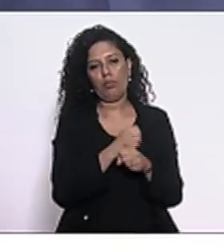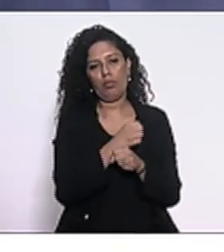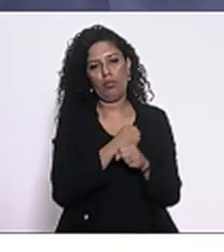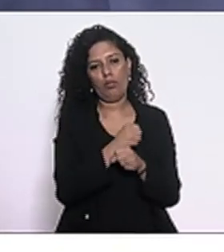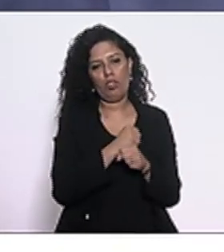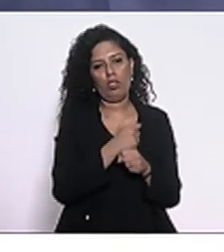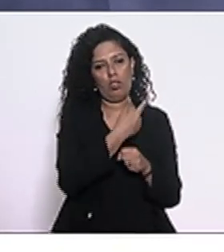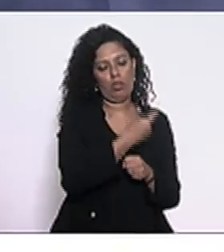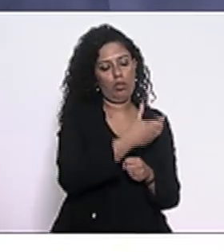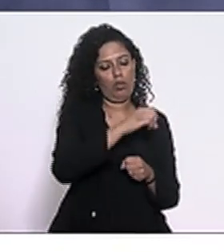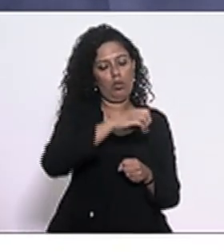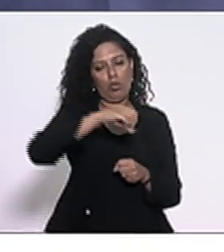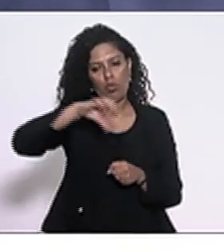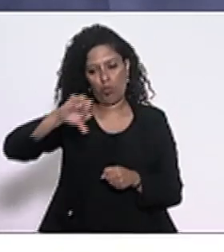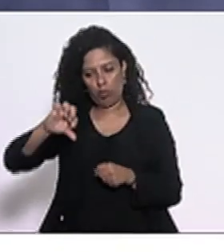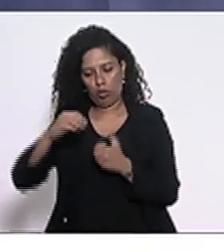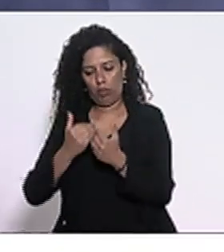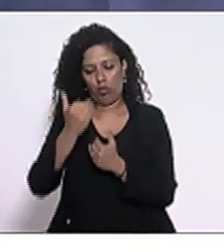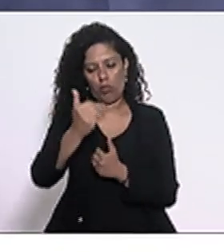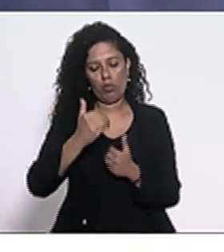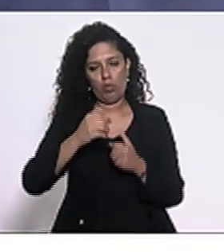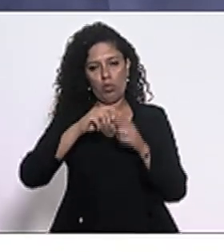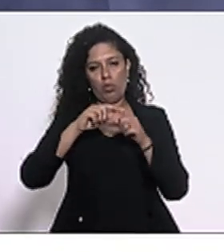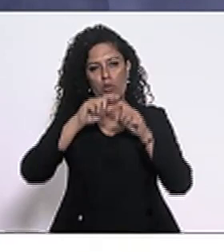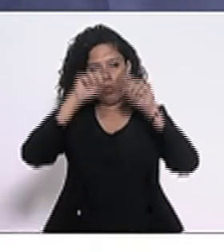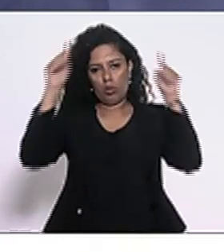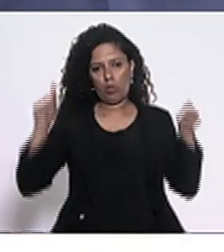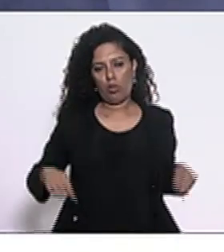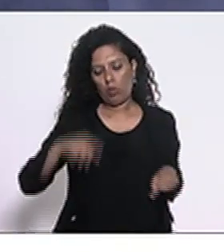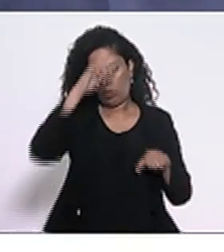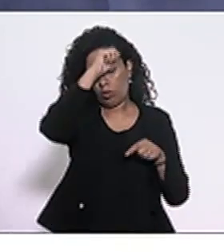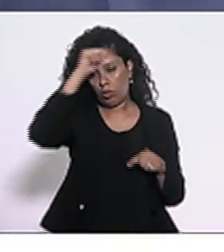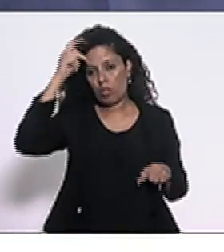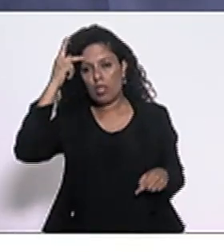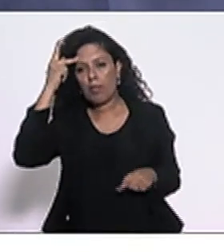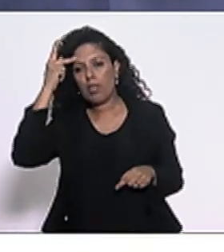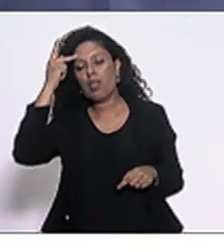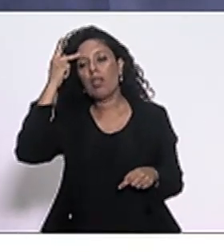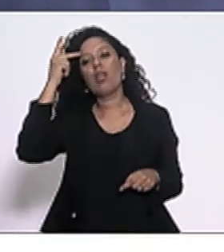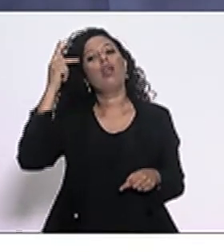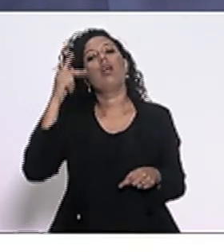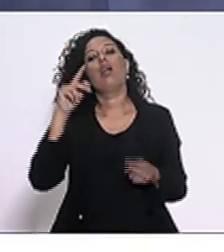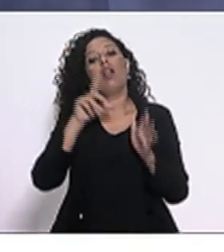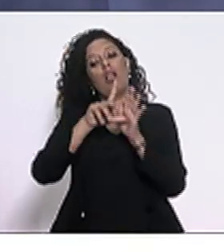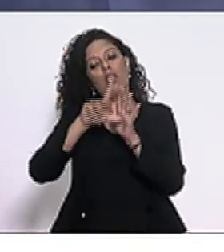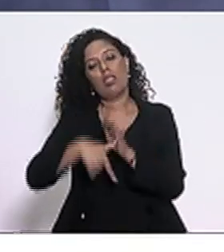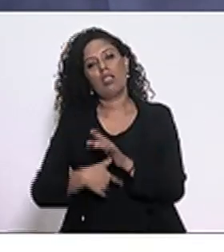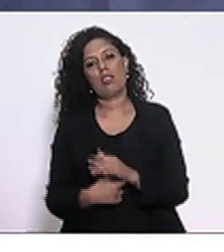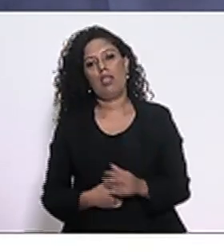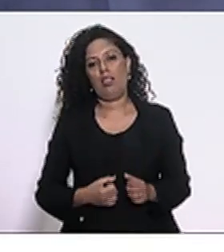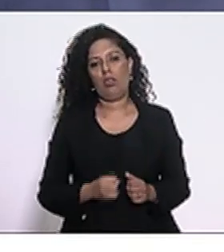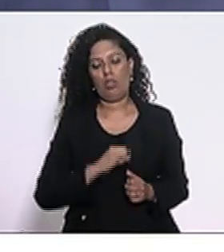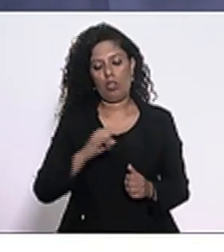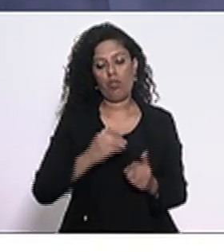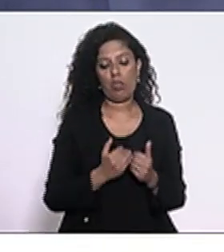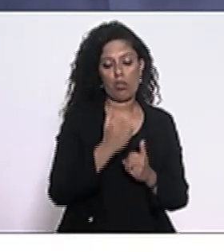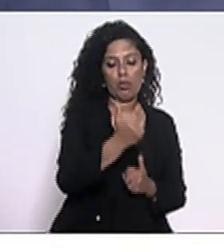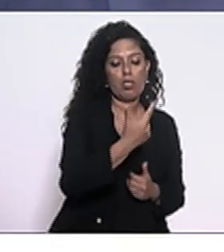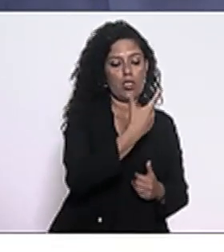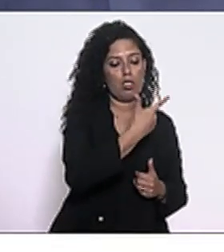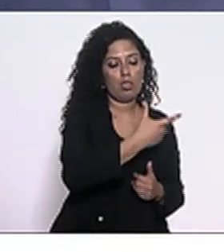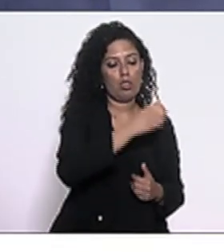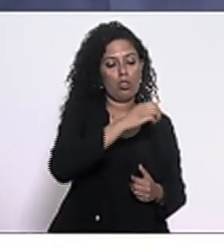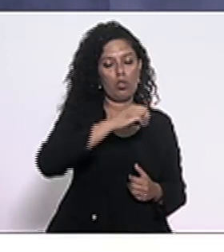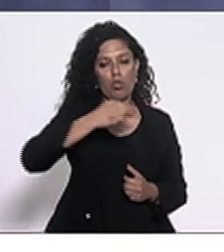ter entrado em 2003. De 2009 agora, são 10 anos de serviço. Se tivesse entrado em 2003,